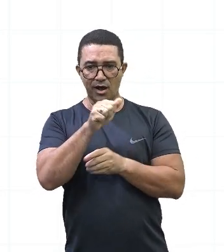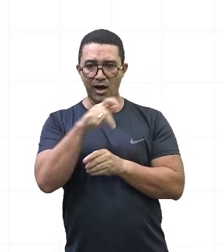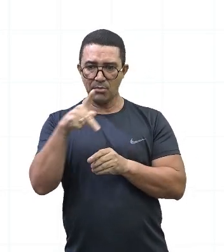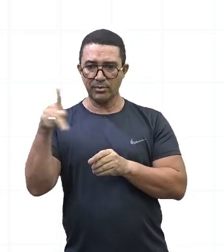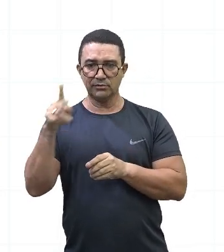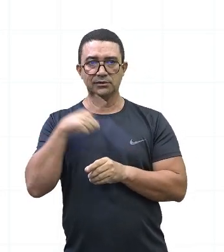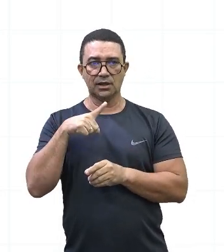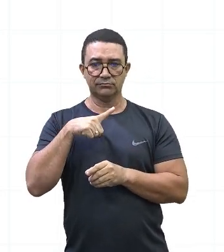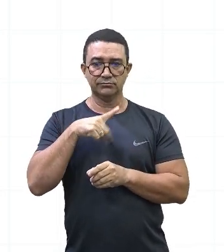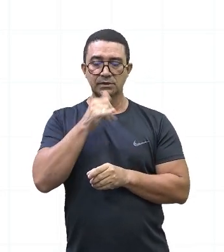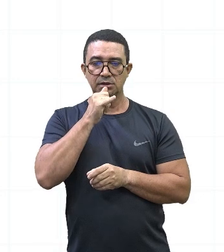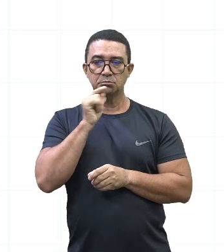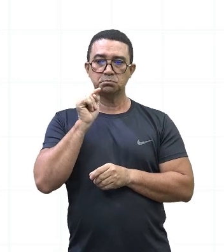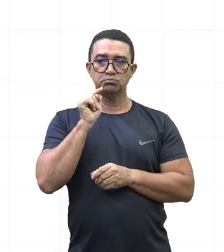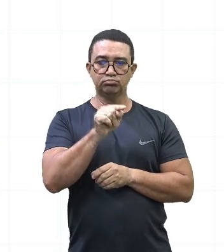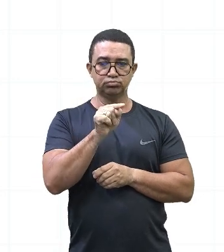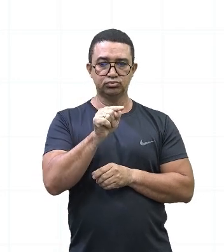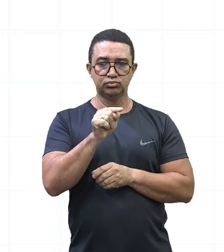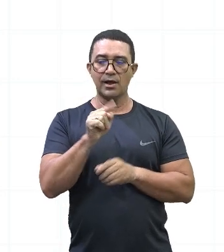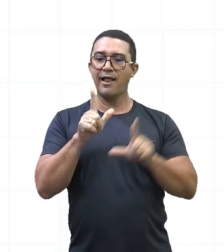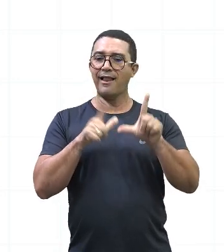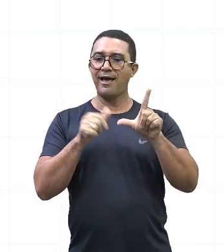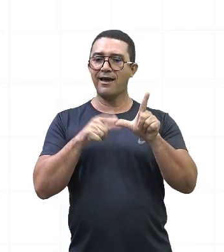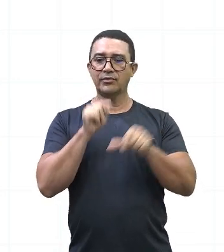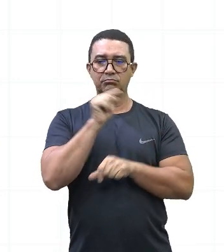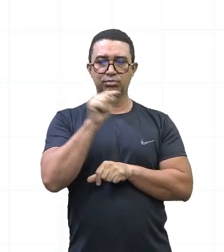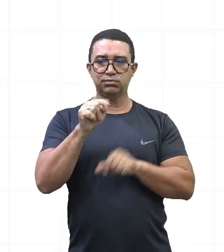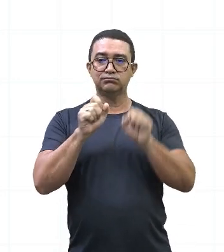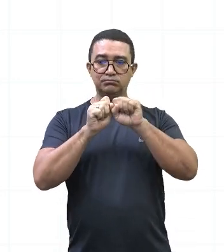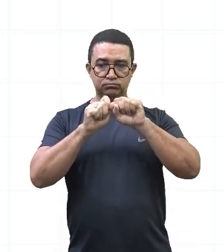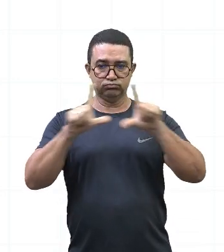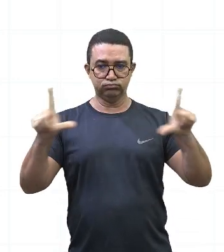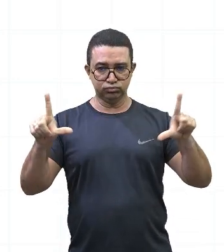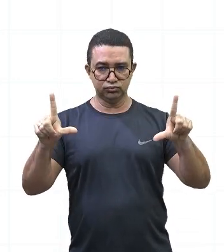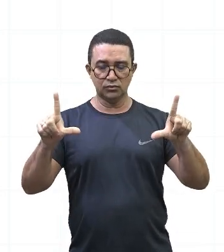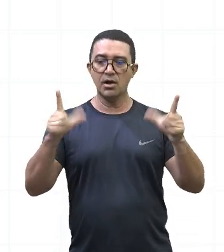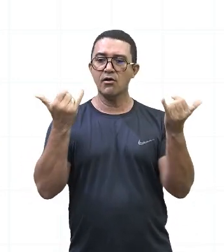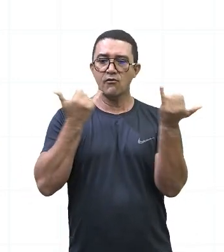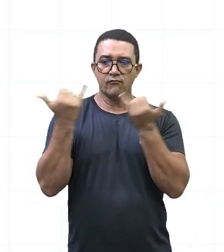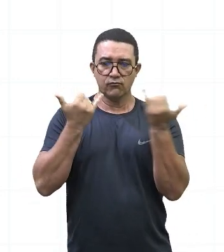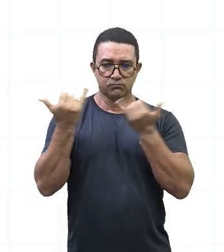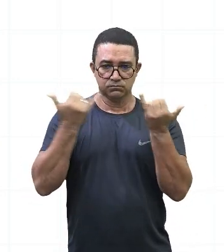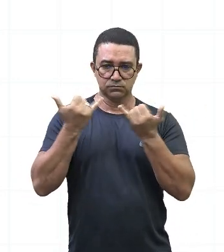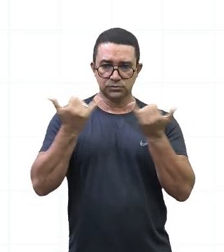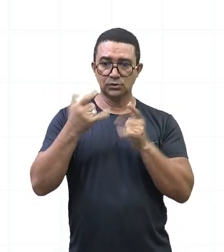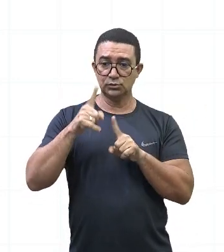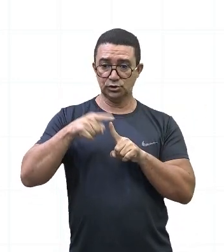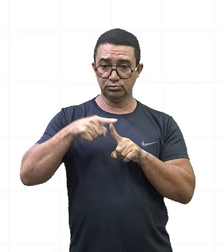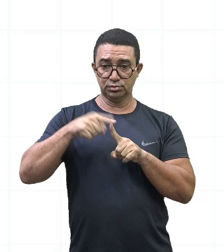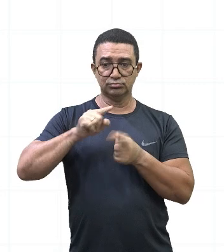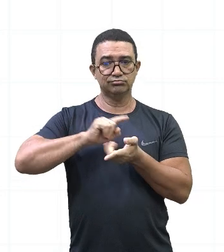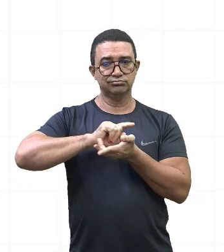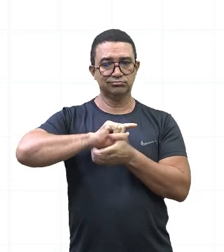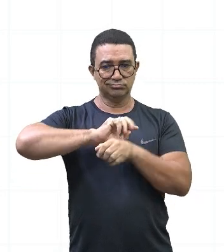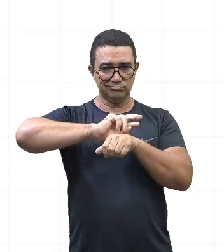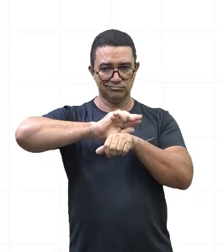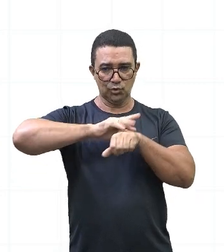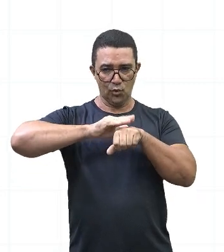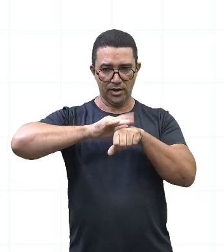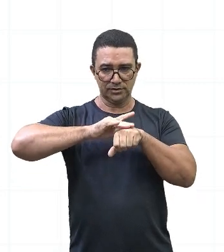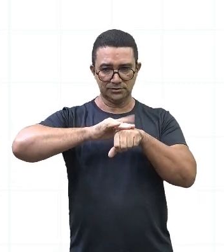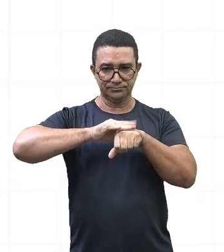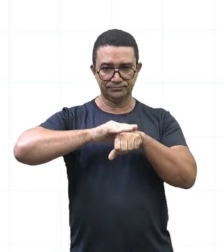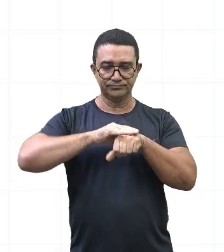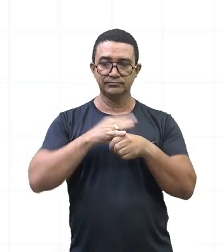em clicar nestas letras, ele vai abrir ali um conjunto de informações sobre doenças. Então, é aí